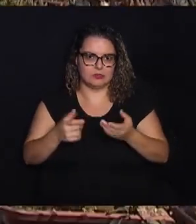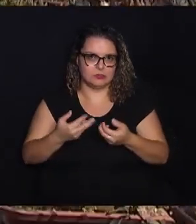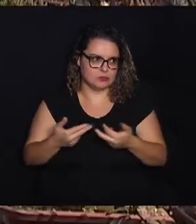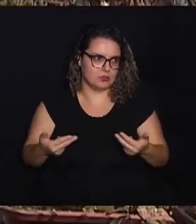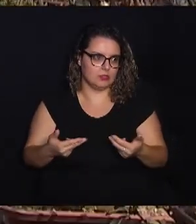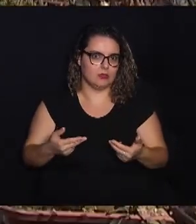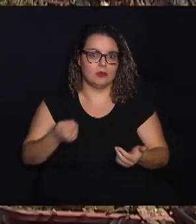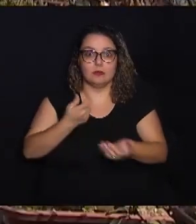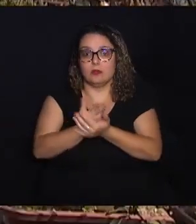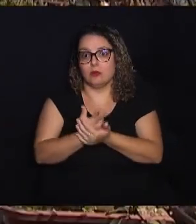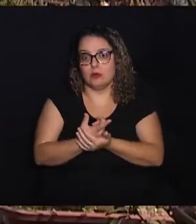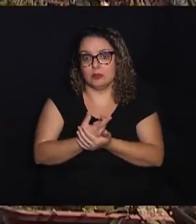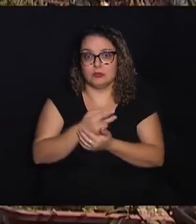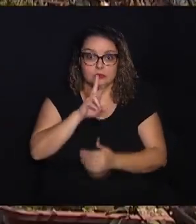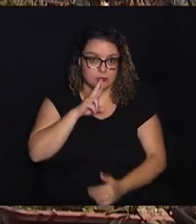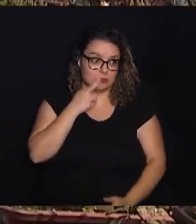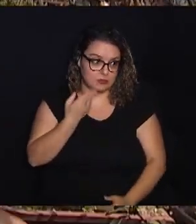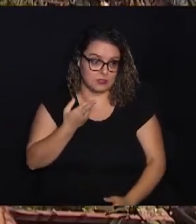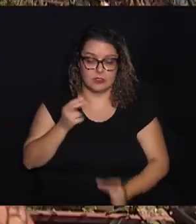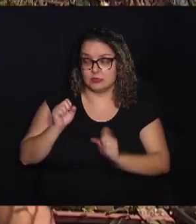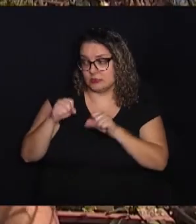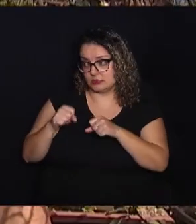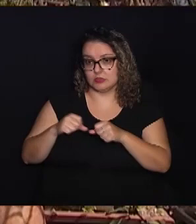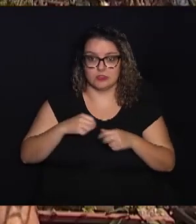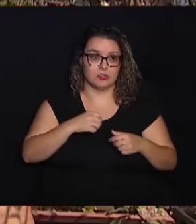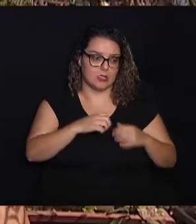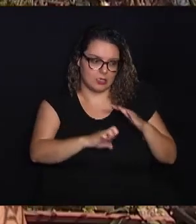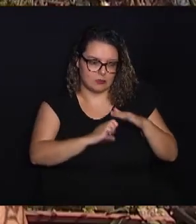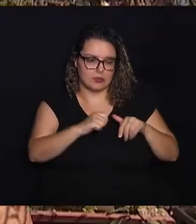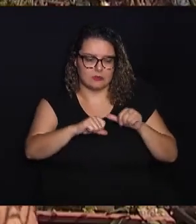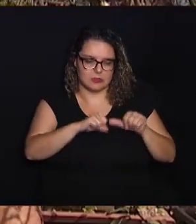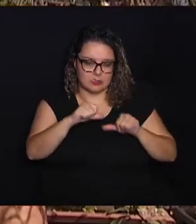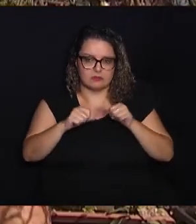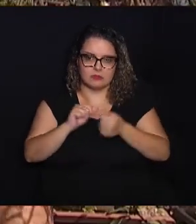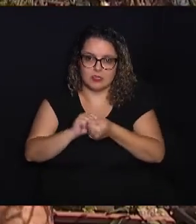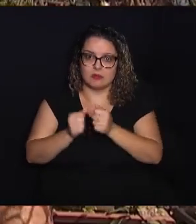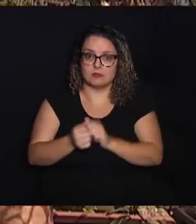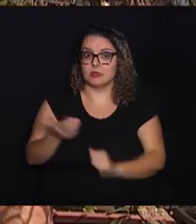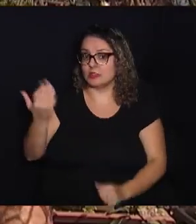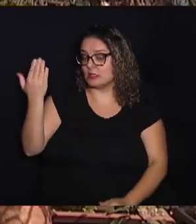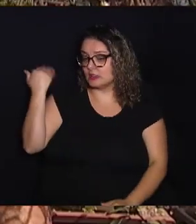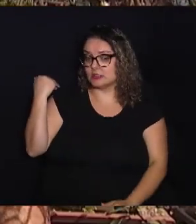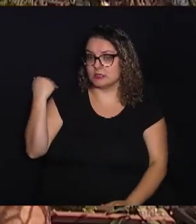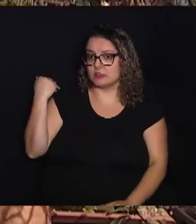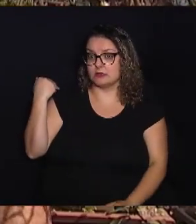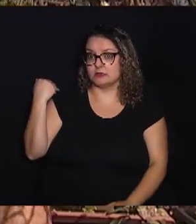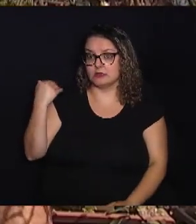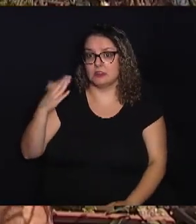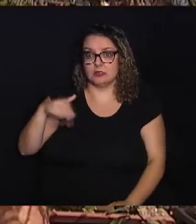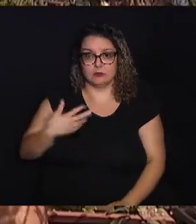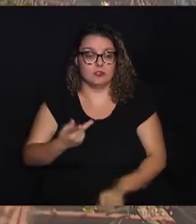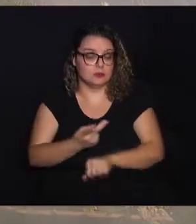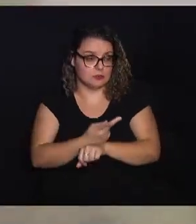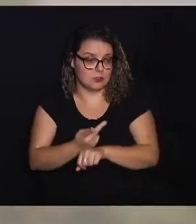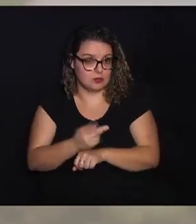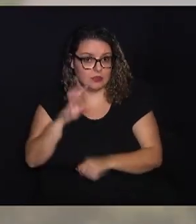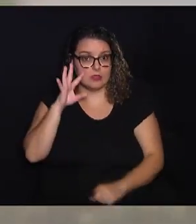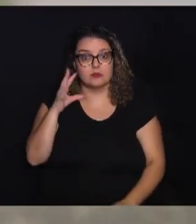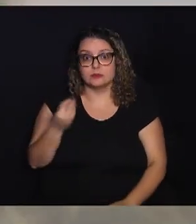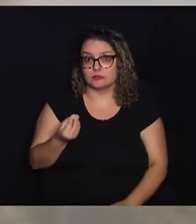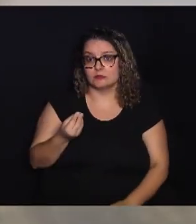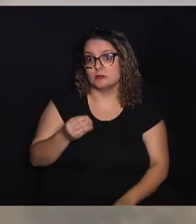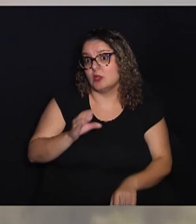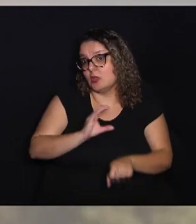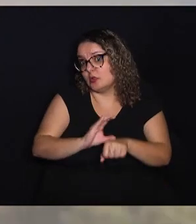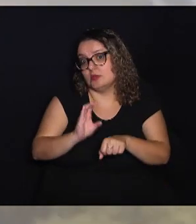Porque o negócio vai mudando, né? E lá atrás, quando eu busquei conhecimento, eu busquei